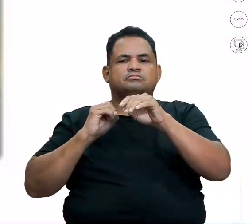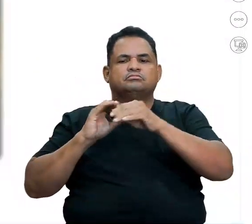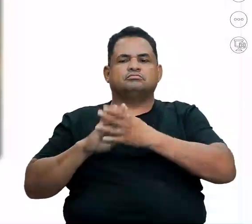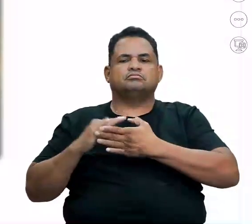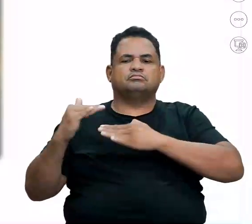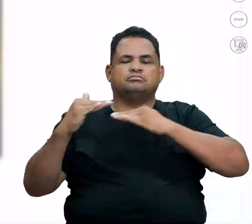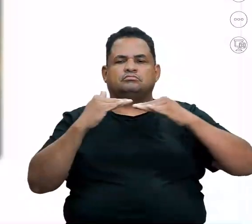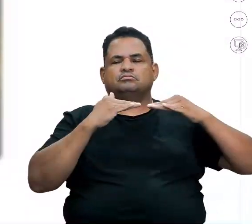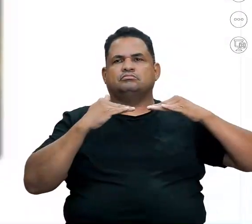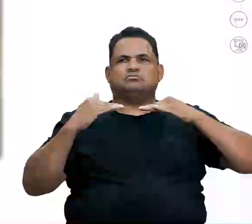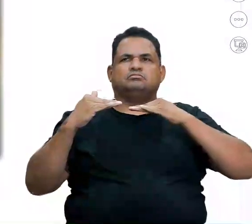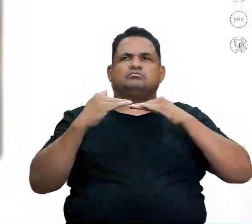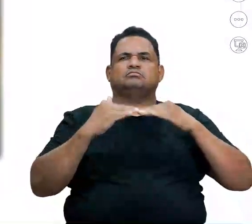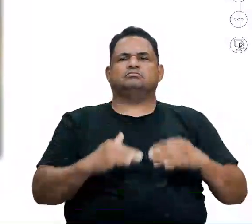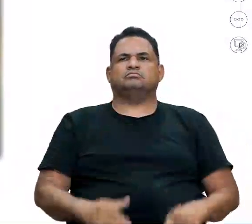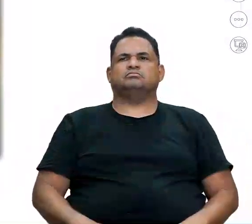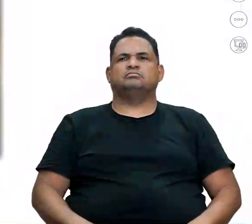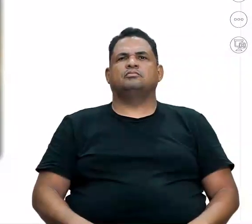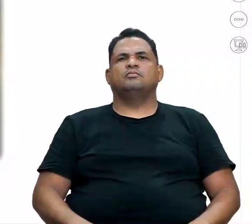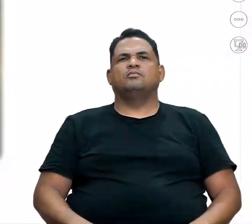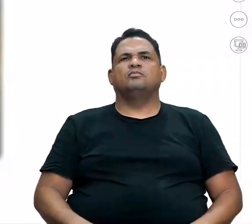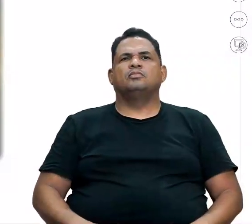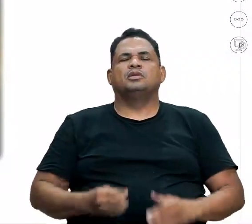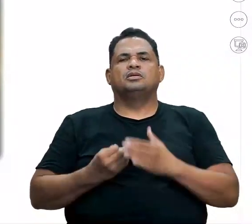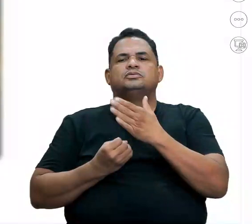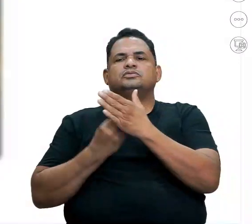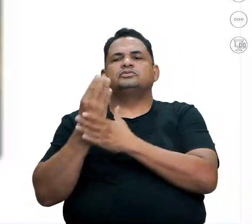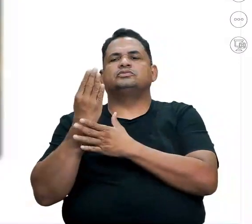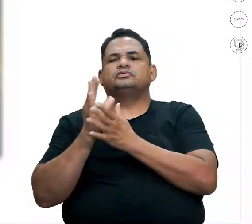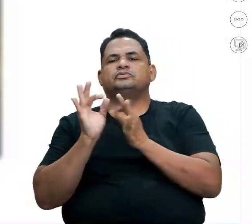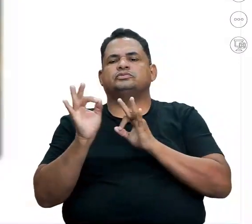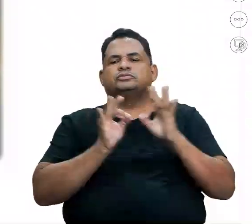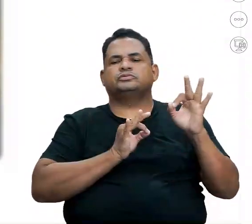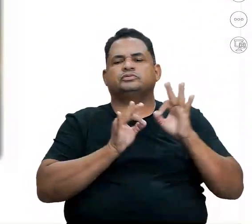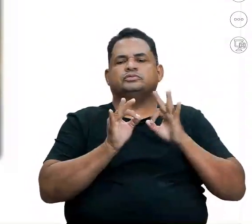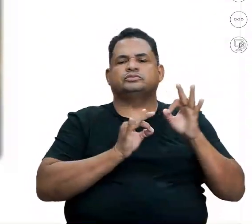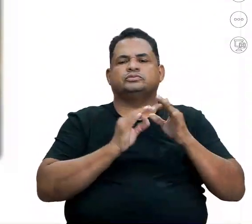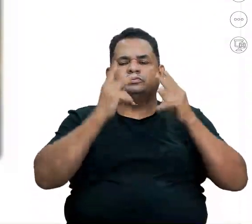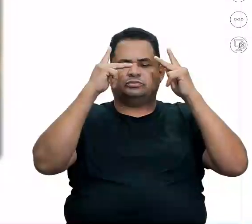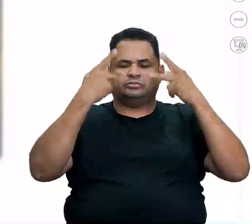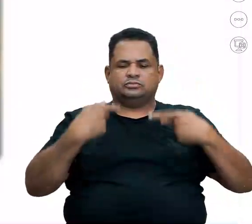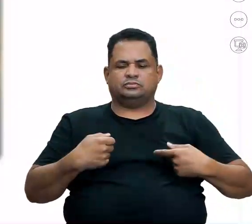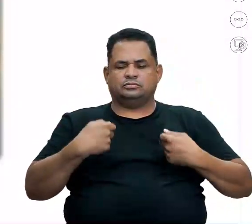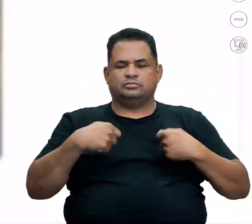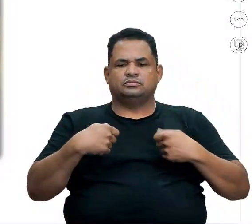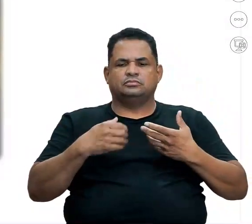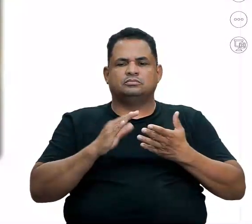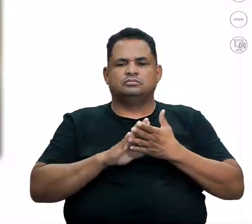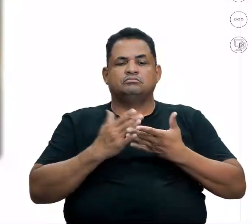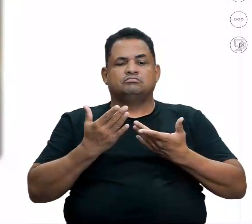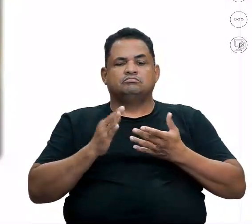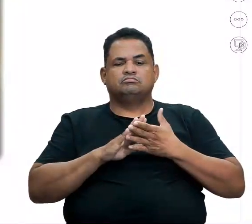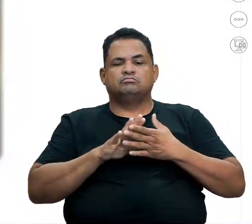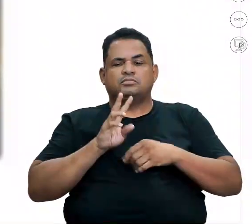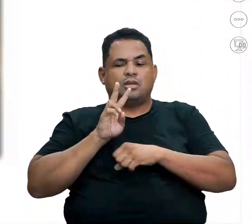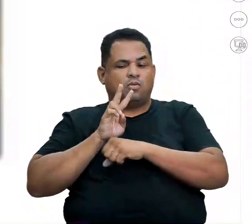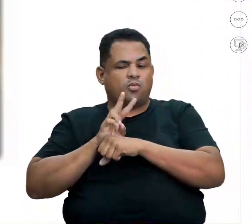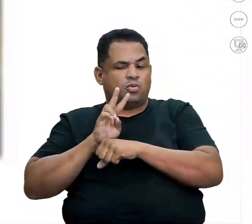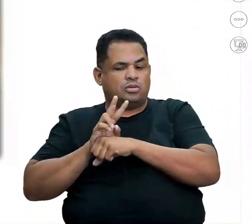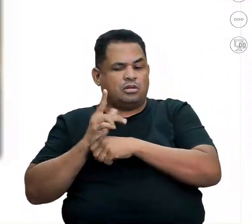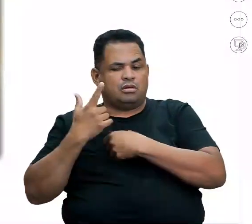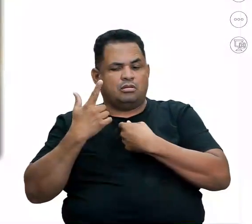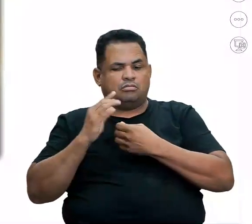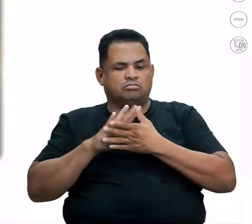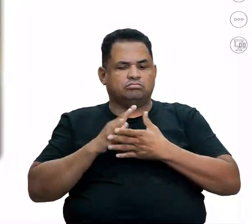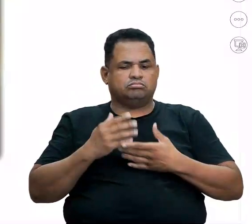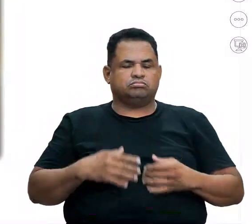né? Que é fruto de um construto humano. Então, a gente precisa o tempo inteiro se policiar, tá, gente?